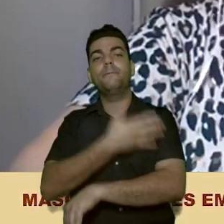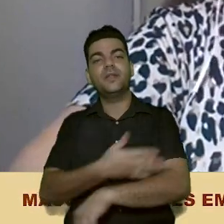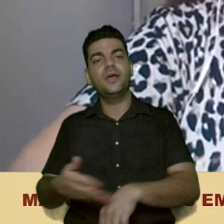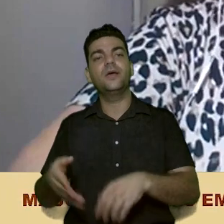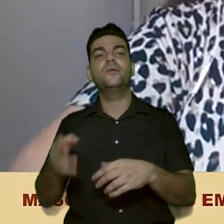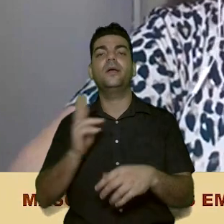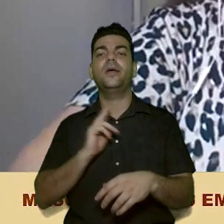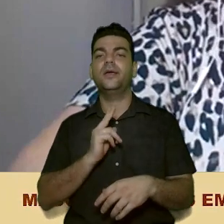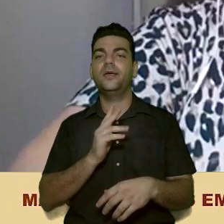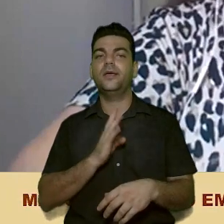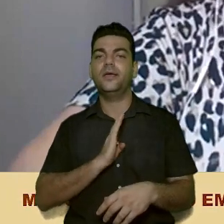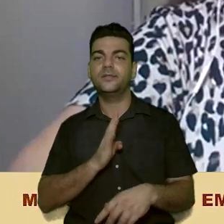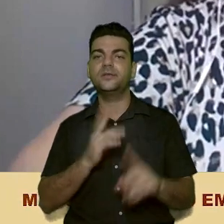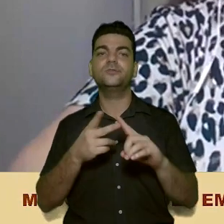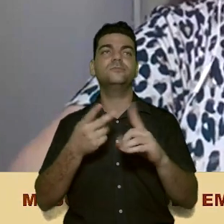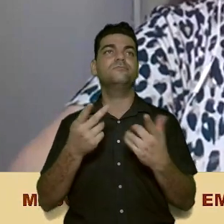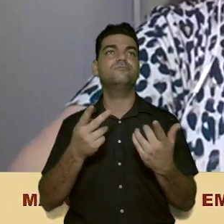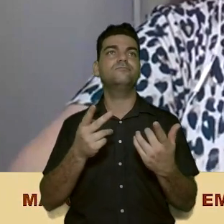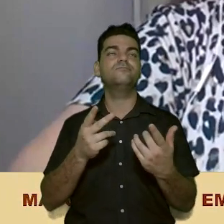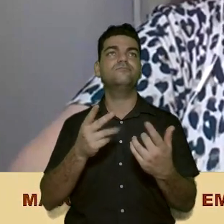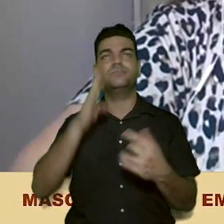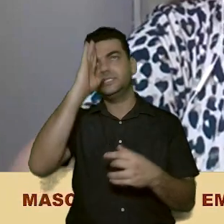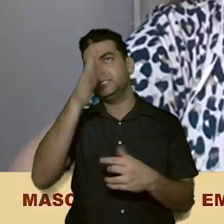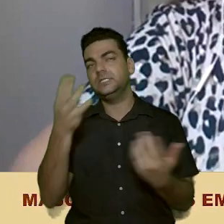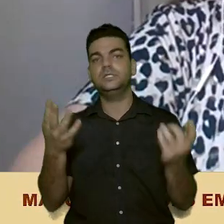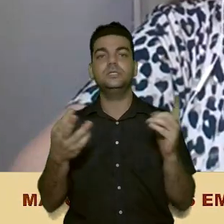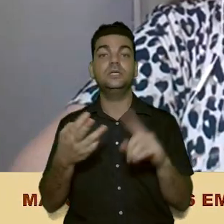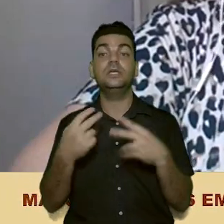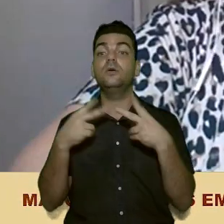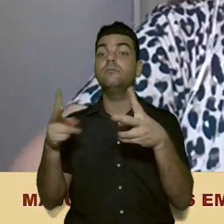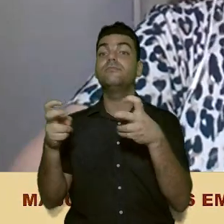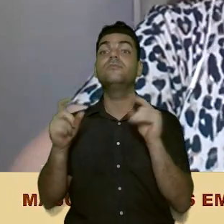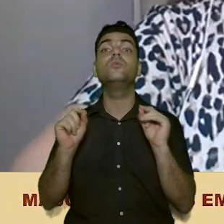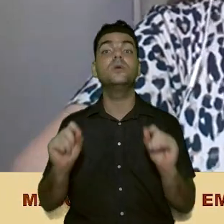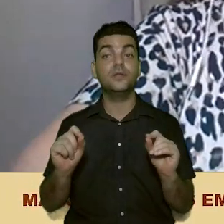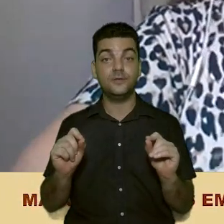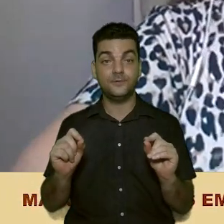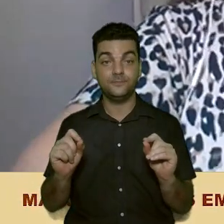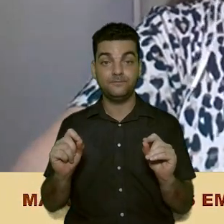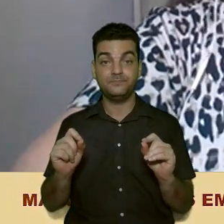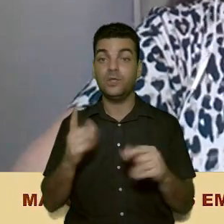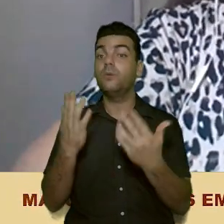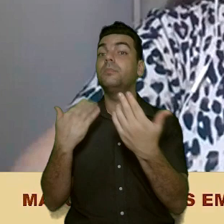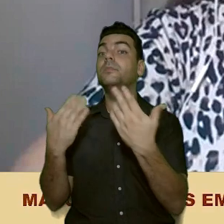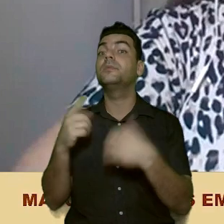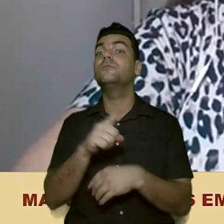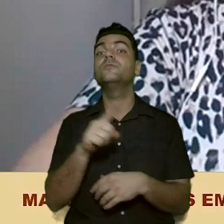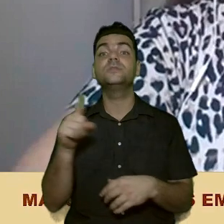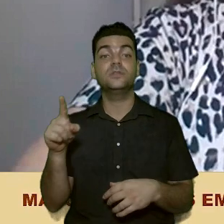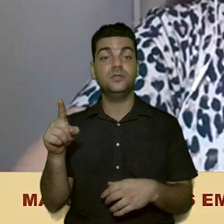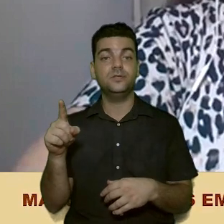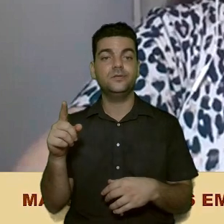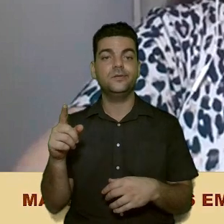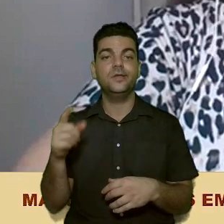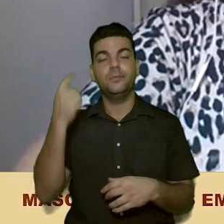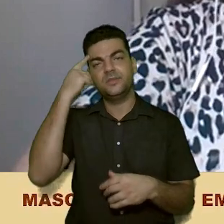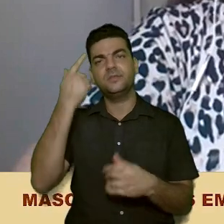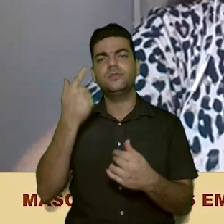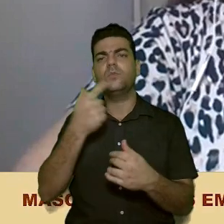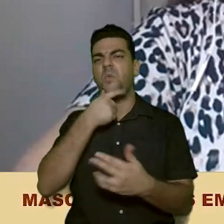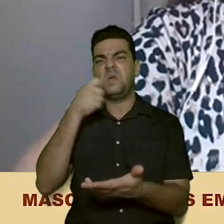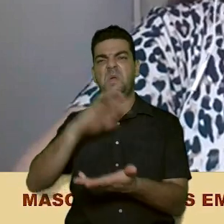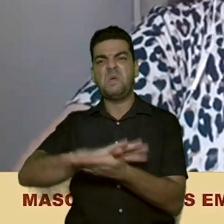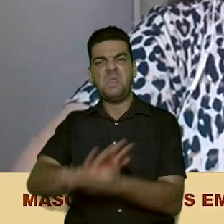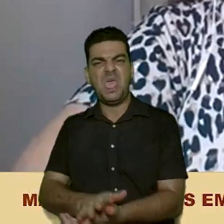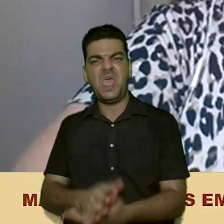que é homem cis, que é homem, né? E o que eu vejo, assim, quando a gente começa a conversar sobre misoginia, sobre